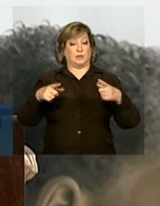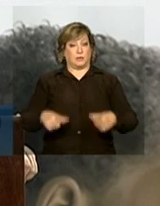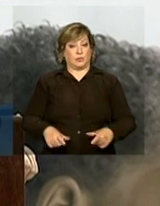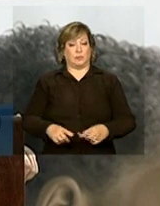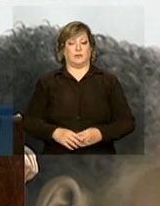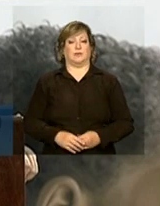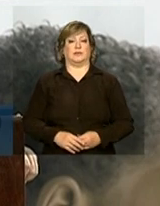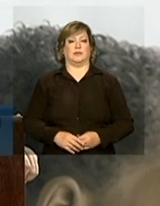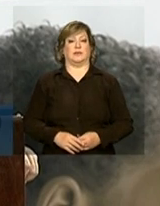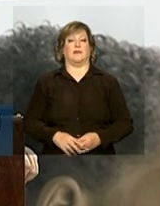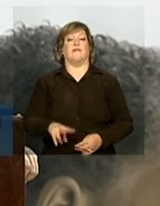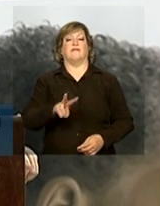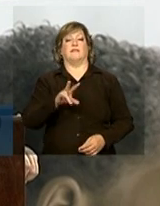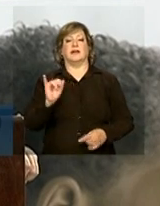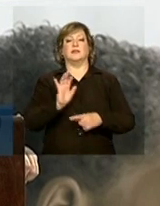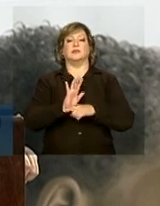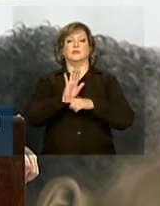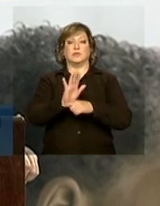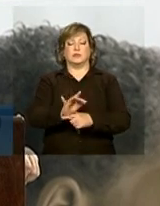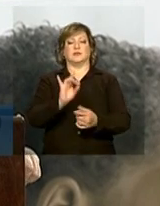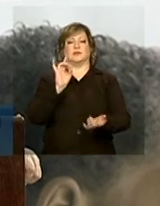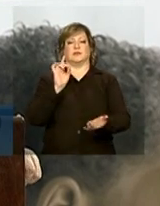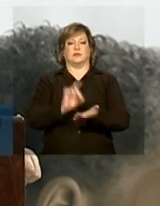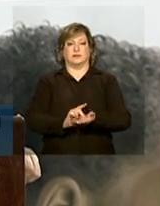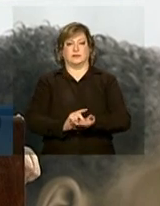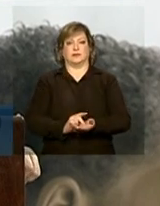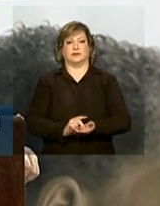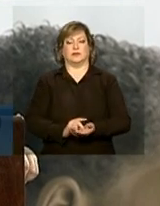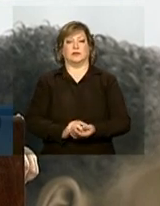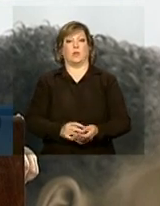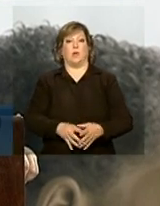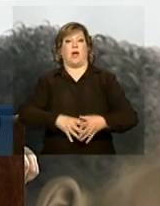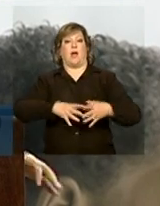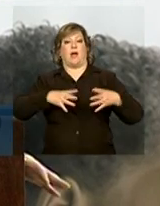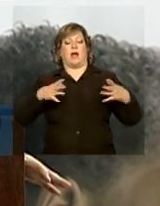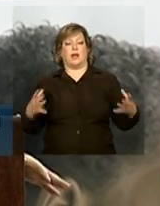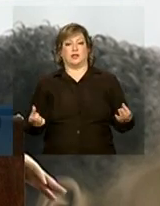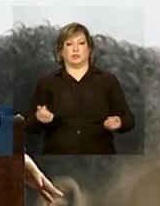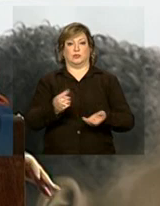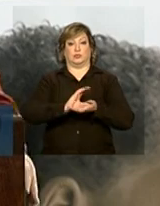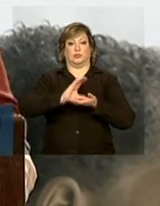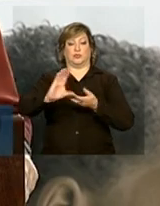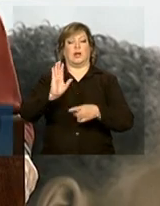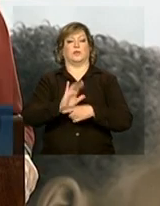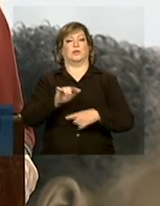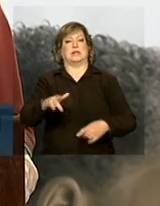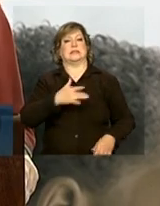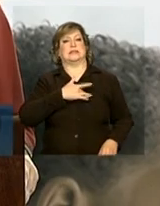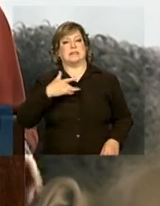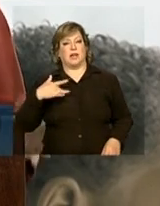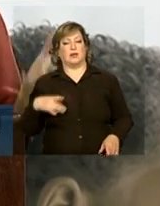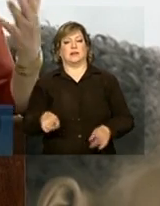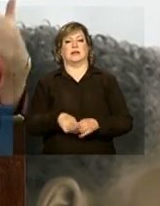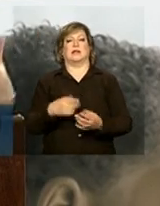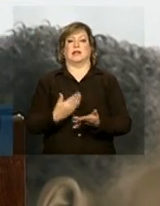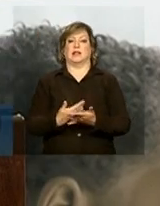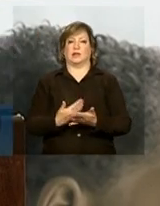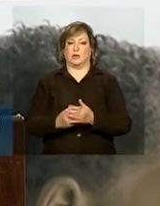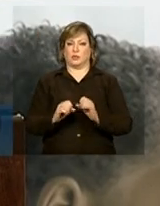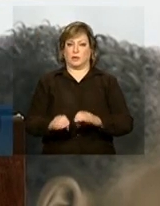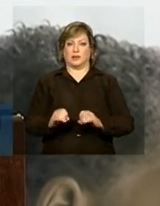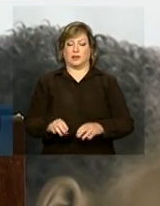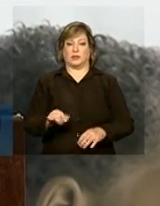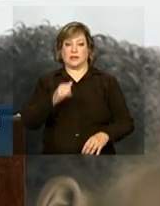ele vai permitir, de fato, os grandes recursos para a saúde e para a educação.